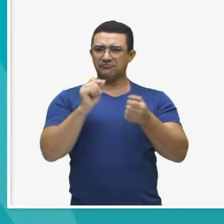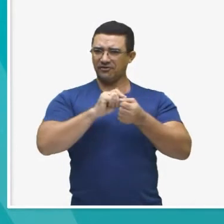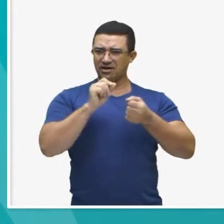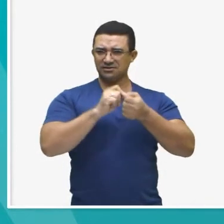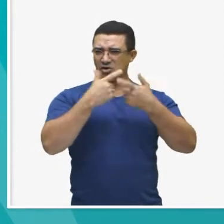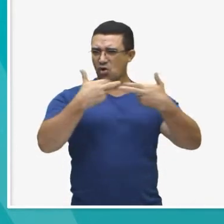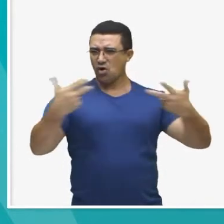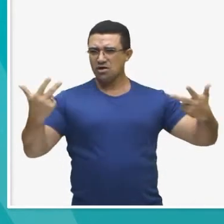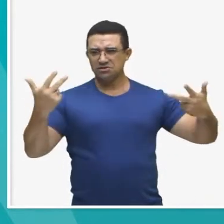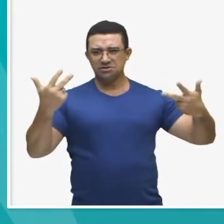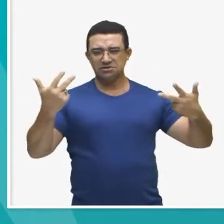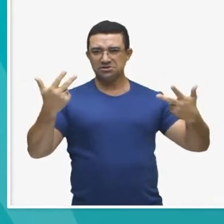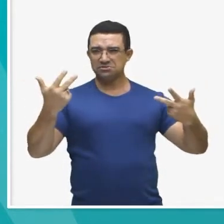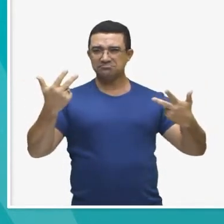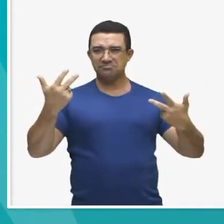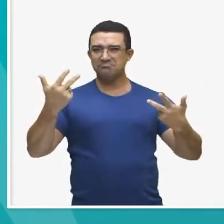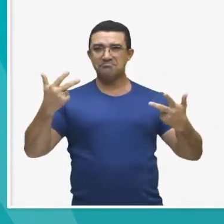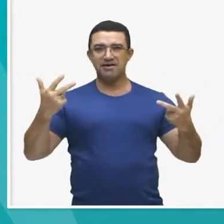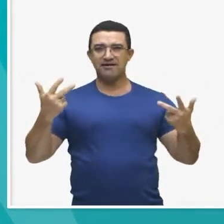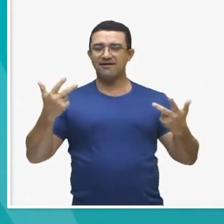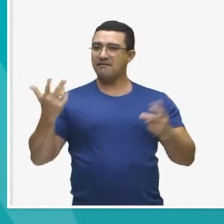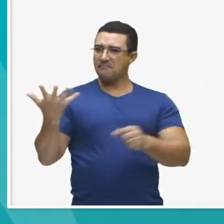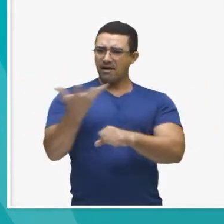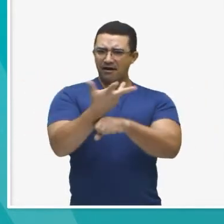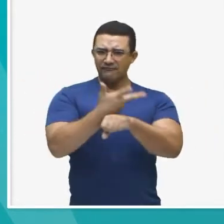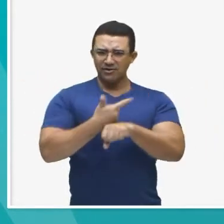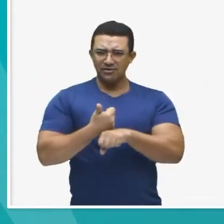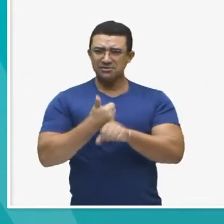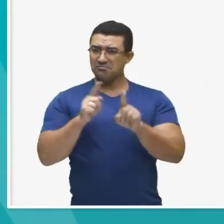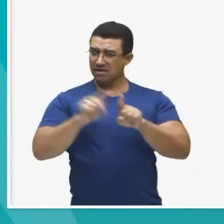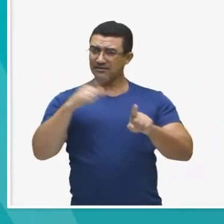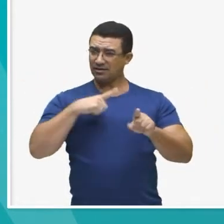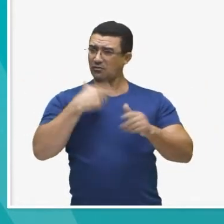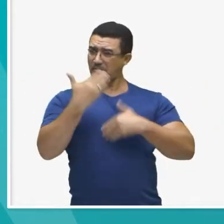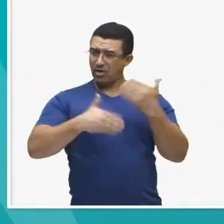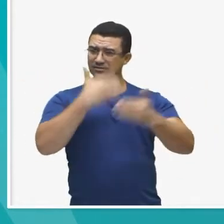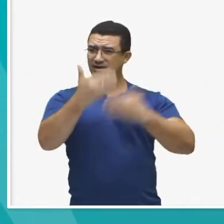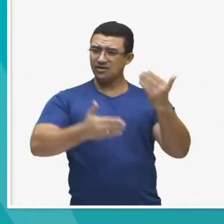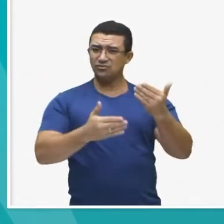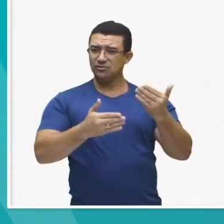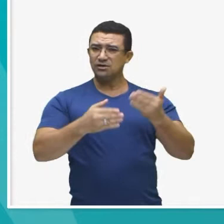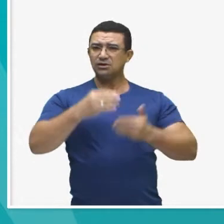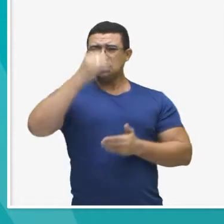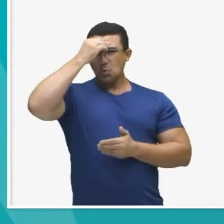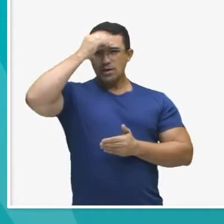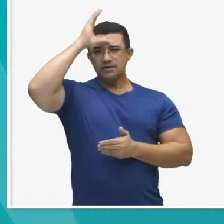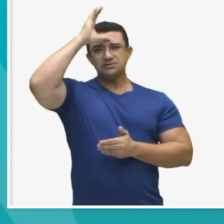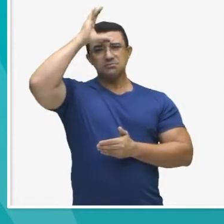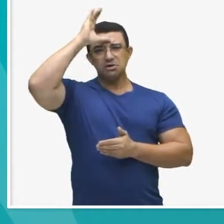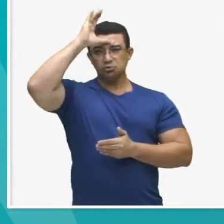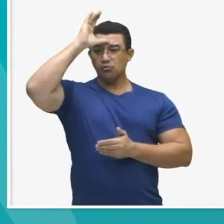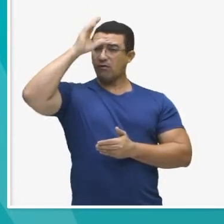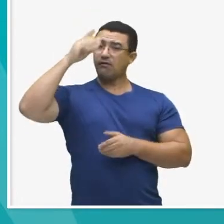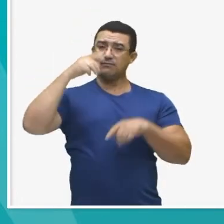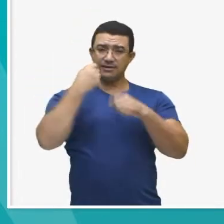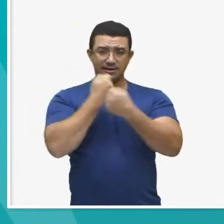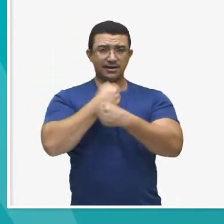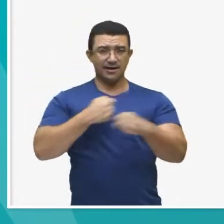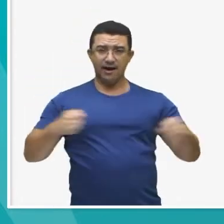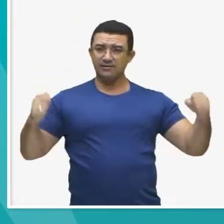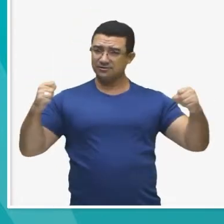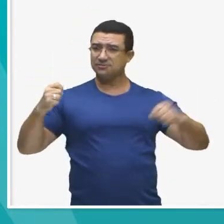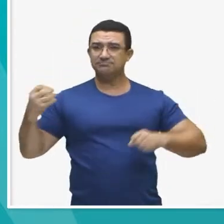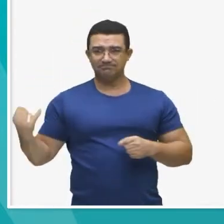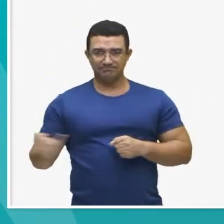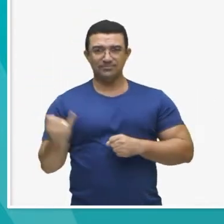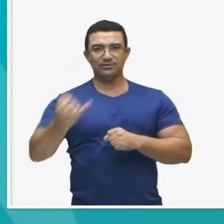mas passam por um processo de autoconhecimento tão grande que isso é chamado por nós de epifania. Em especial, a gente trabalhou